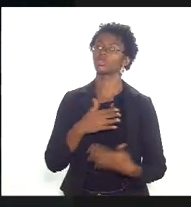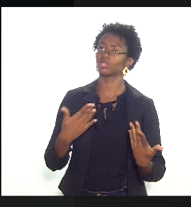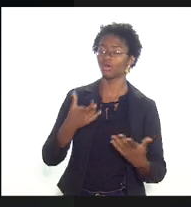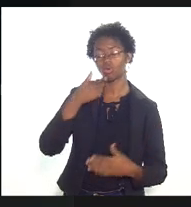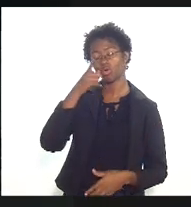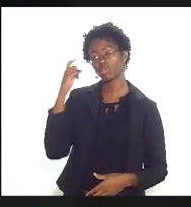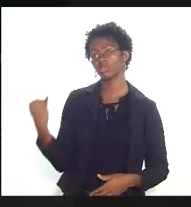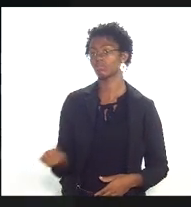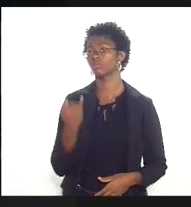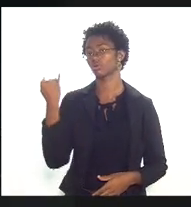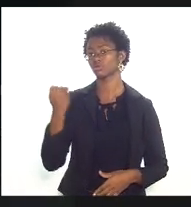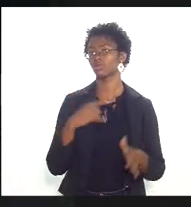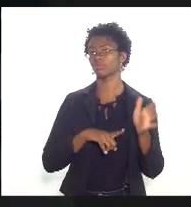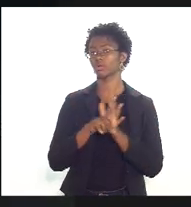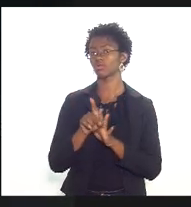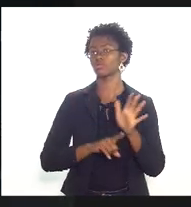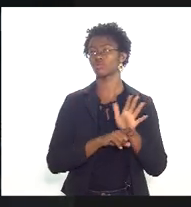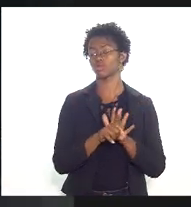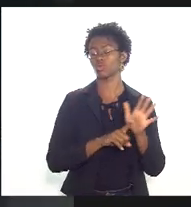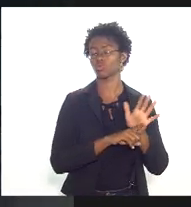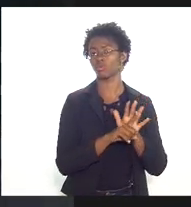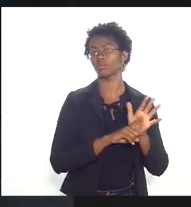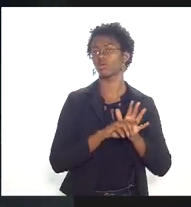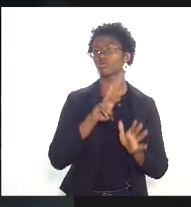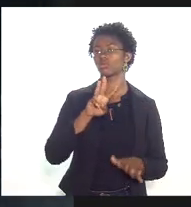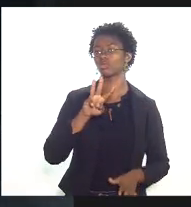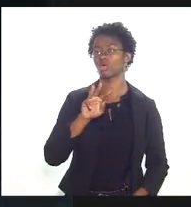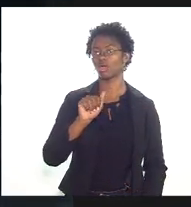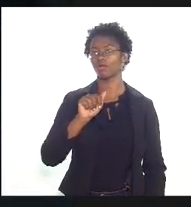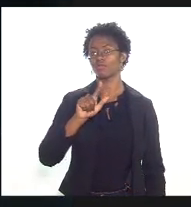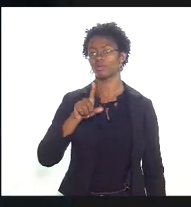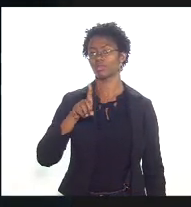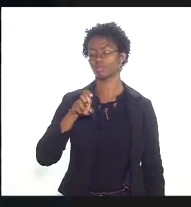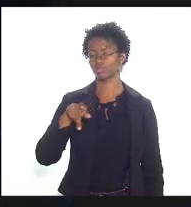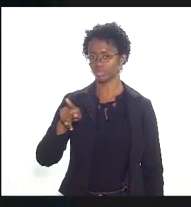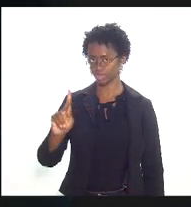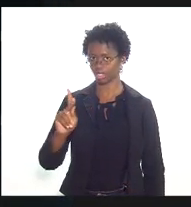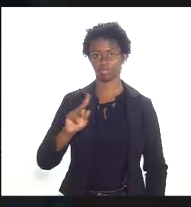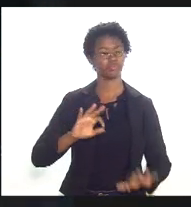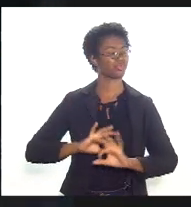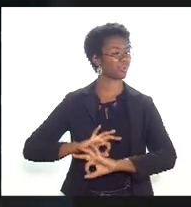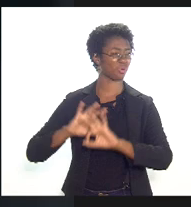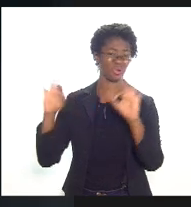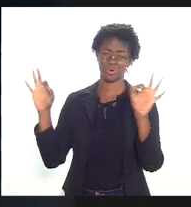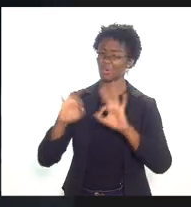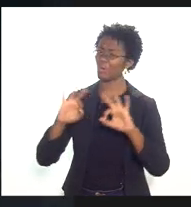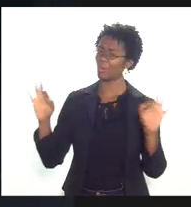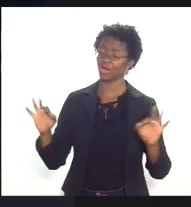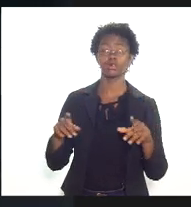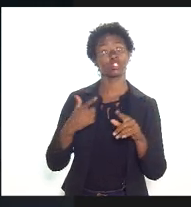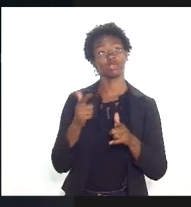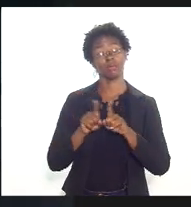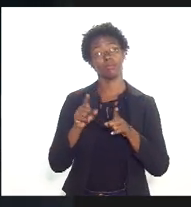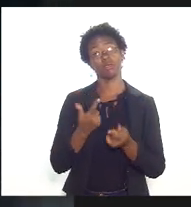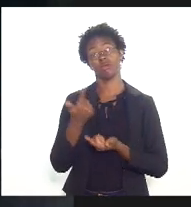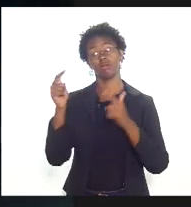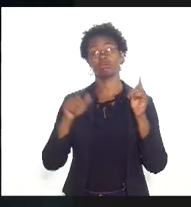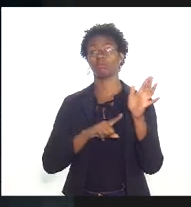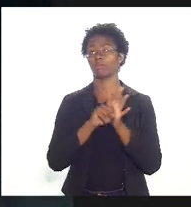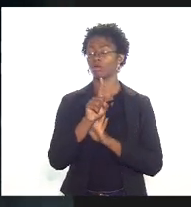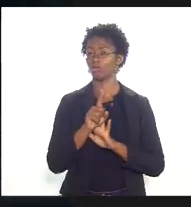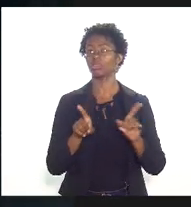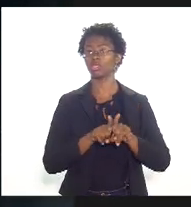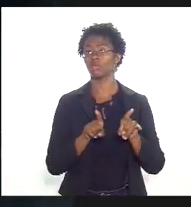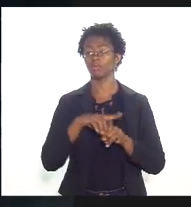as perguntas formuladas pelo Deputado Alberto o maior ator Tony importante já como De rosto também quiser e o deputado